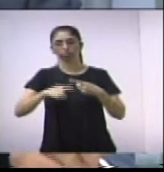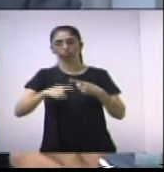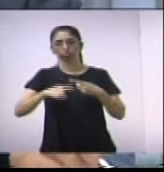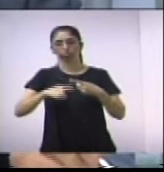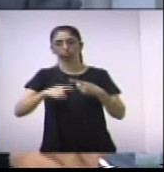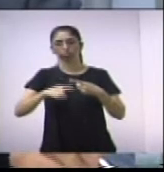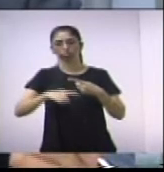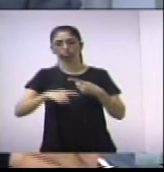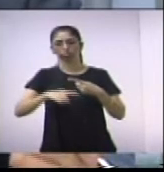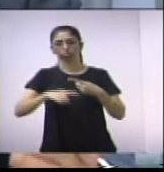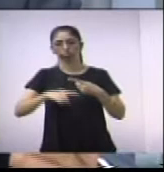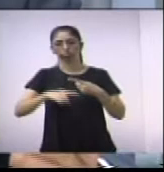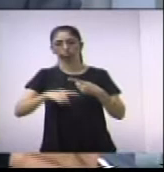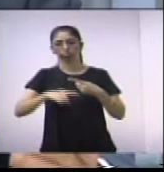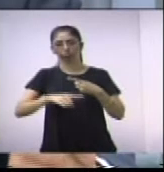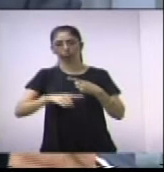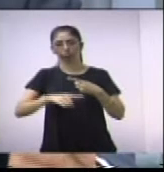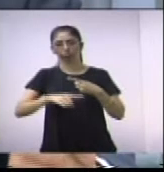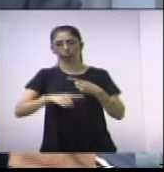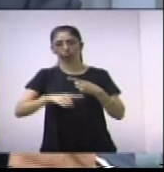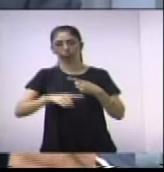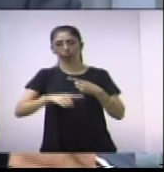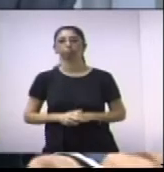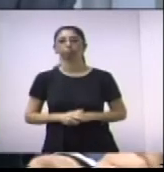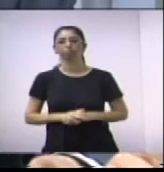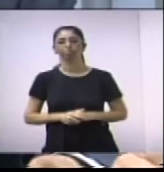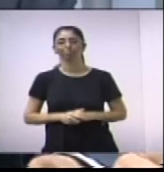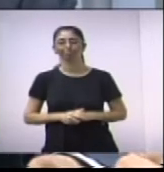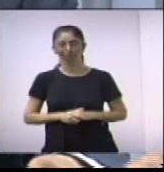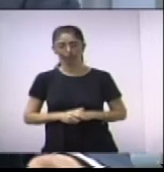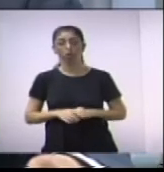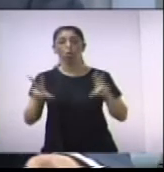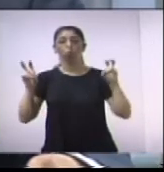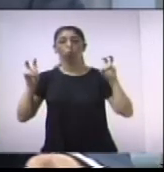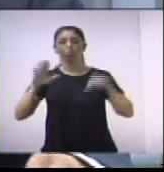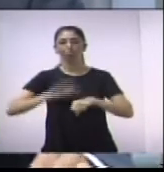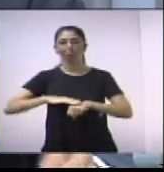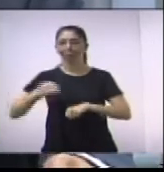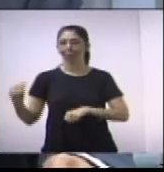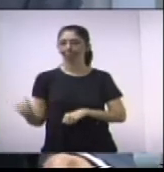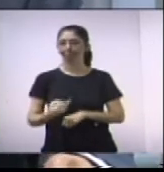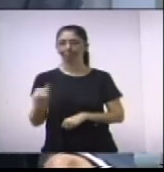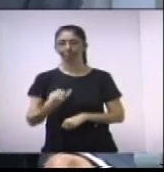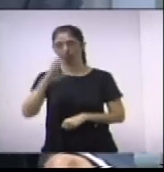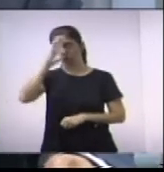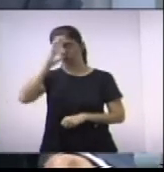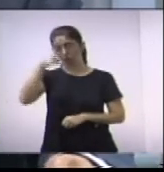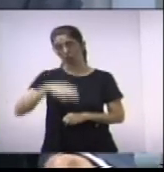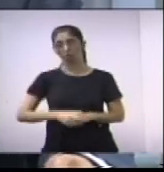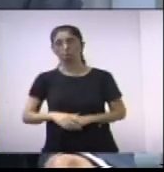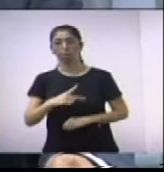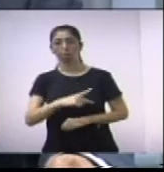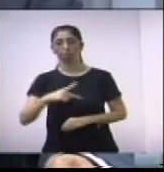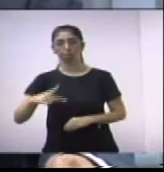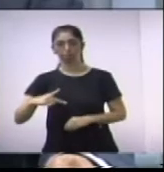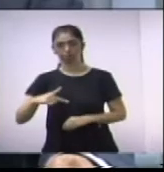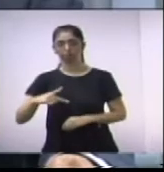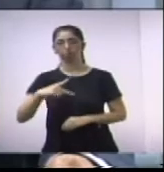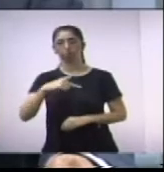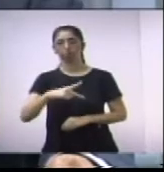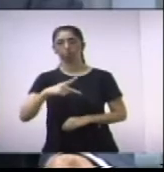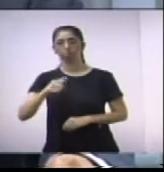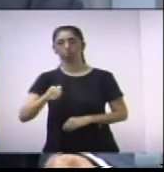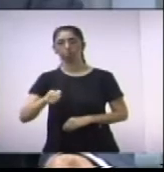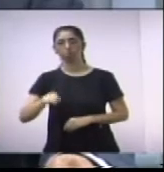salarial, a preocupação maior que é sobre a Pauliprev e a sustentação previdenciária, e